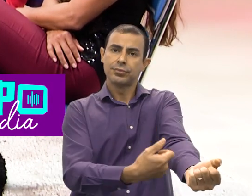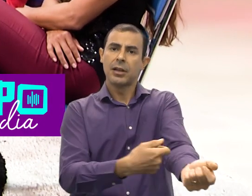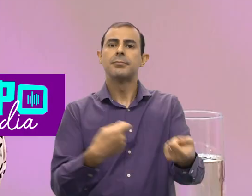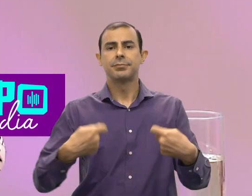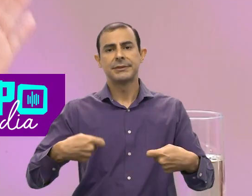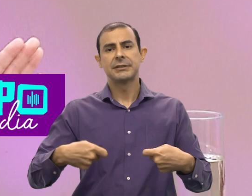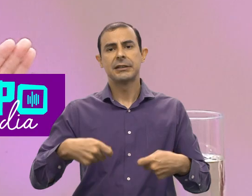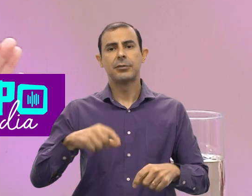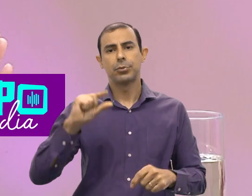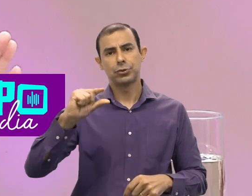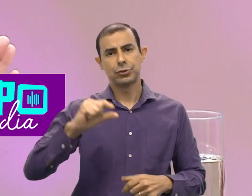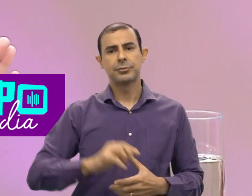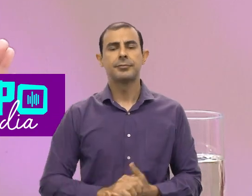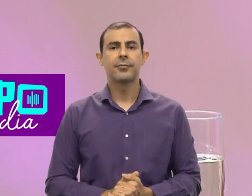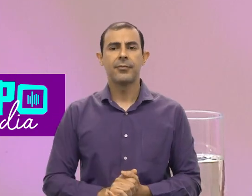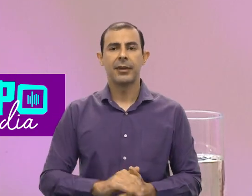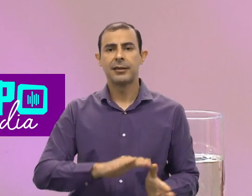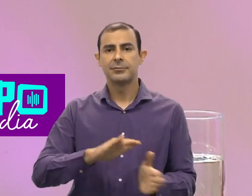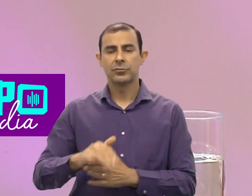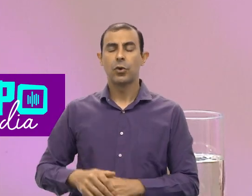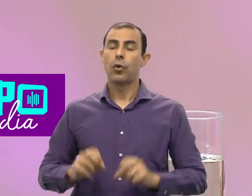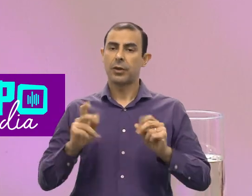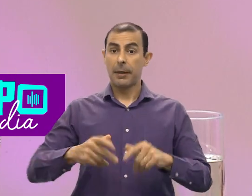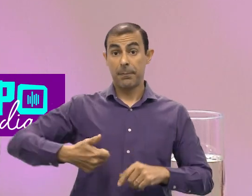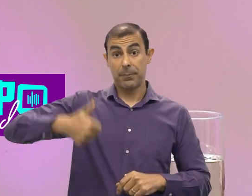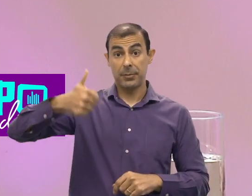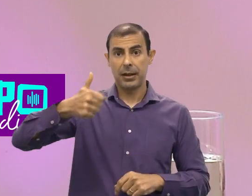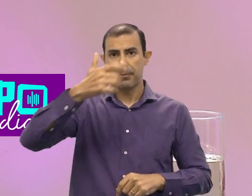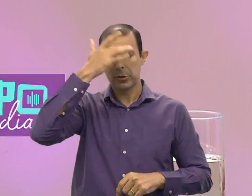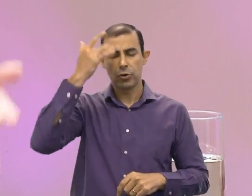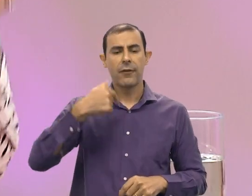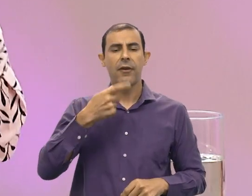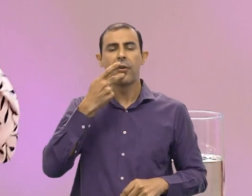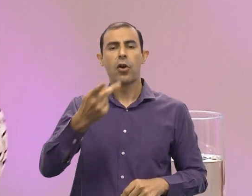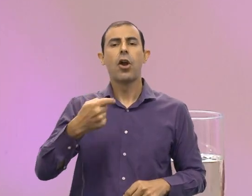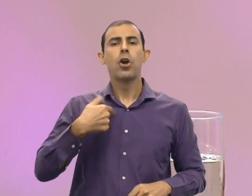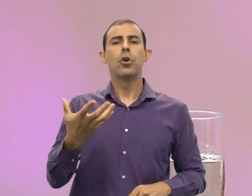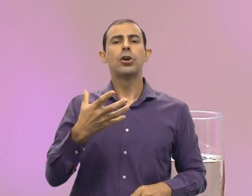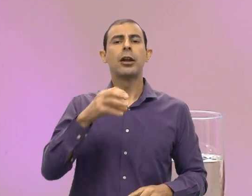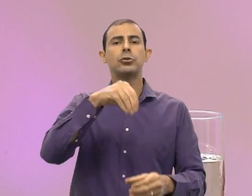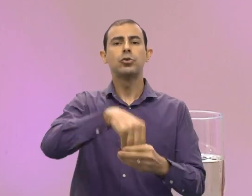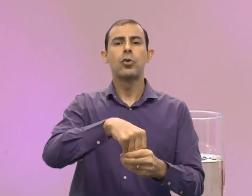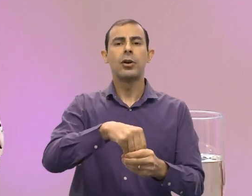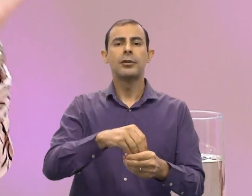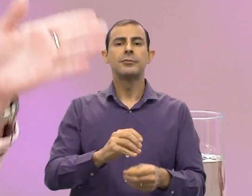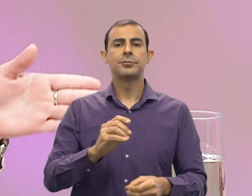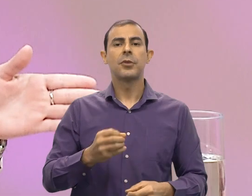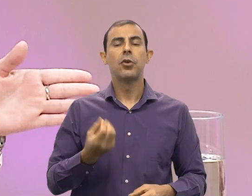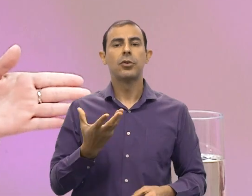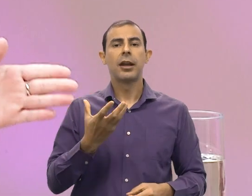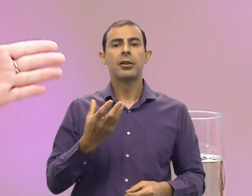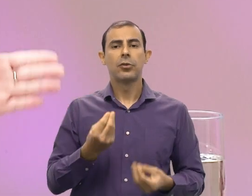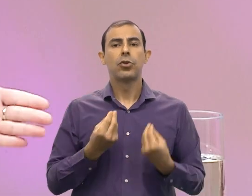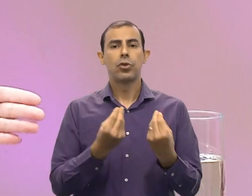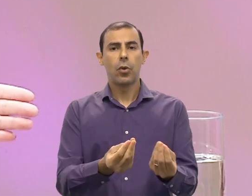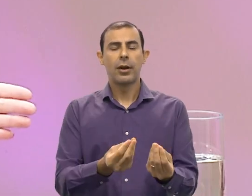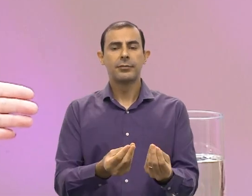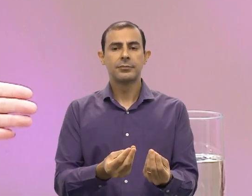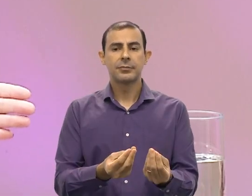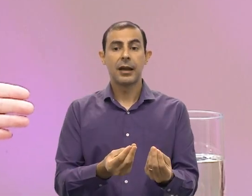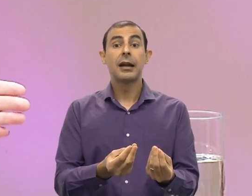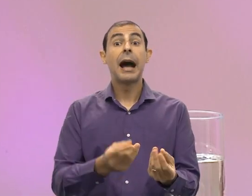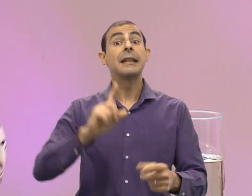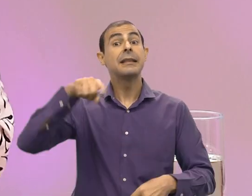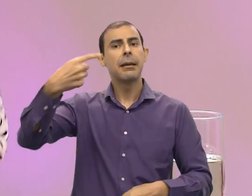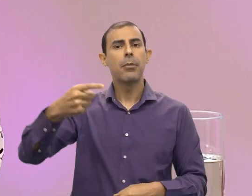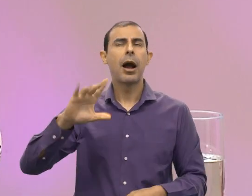amostra. Bom, primeiro passo foi dado, a pessoa foi lá e se declarou doador. Sim. Seguindo isso, encontrou alguém compatível para fazer